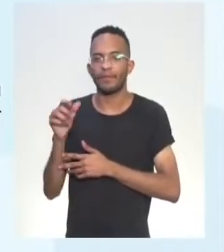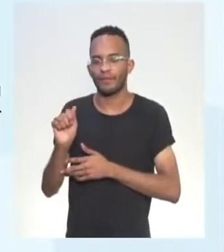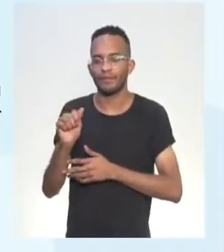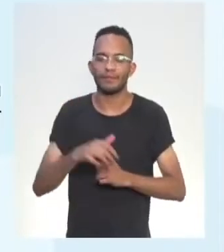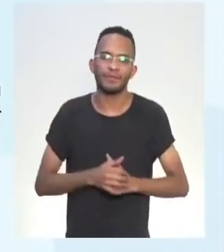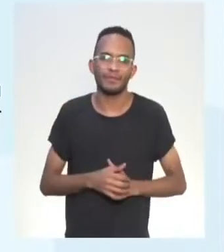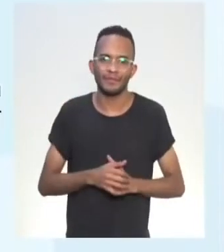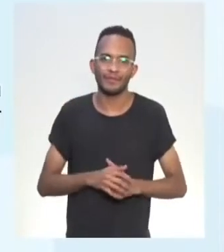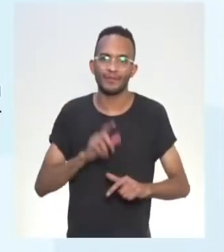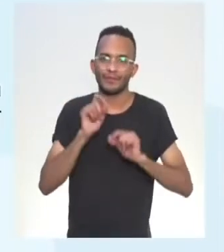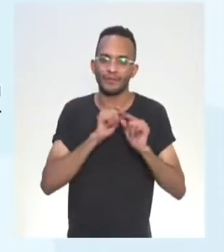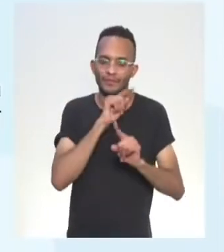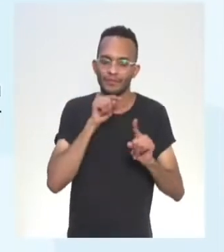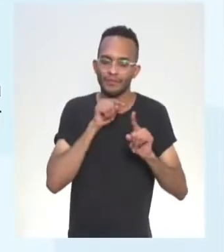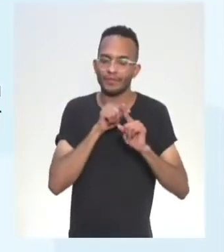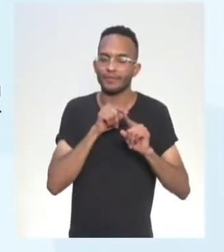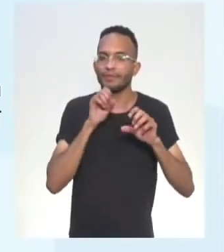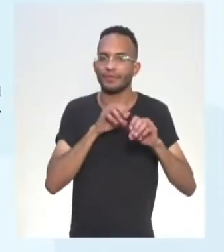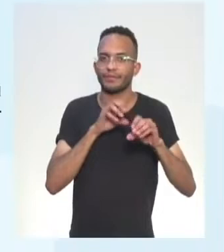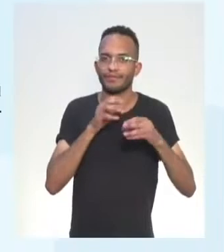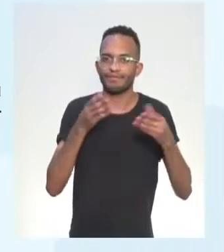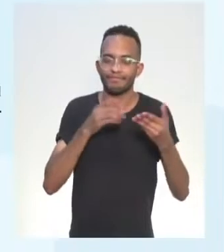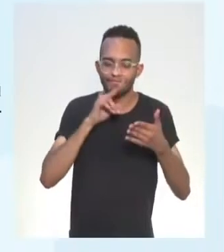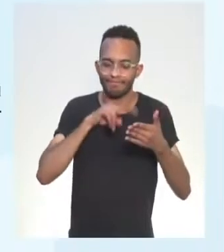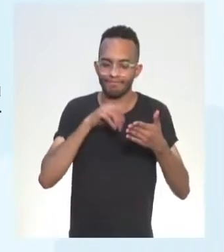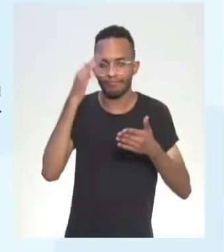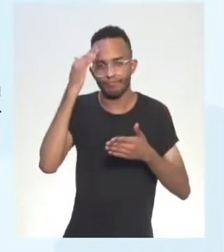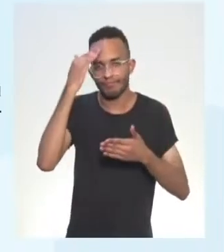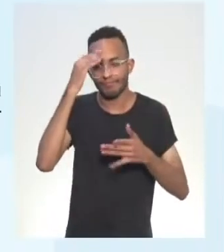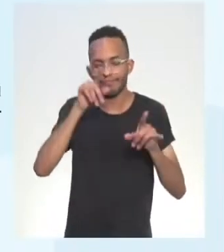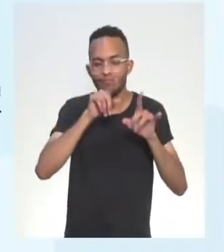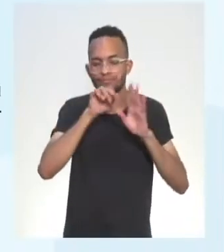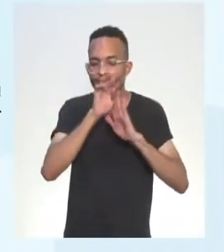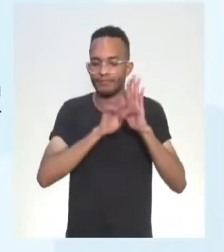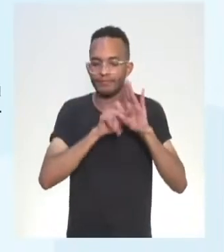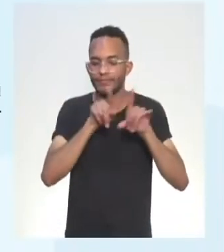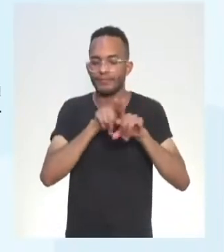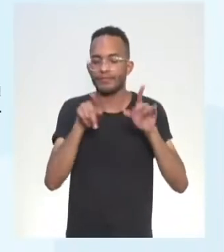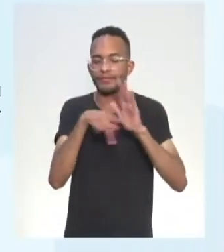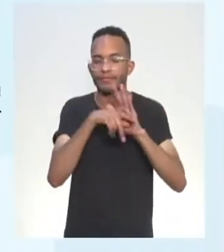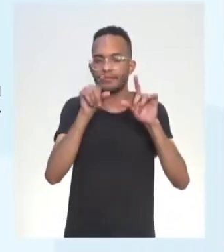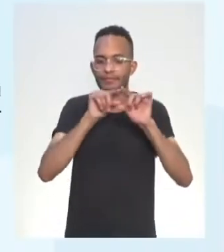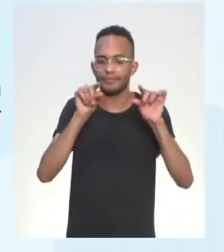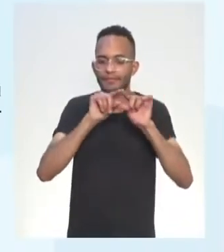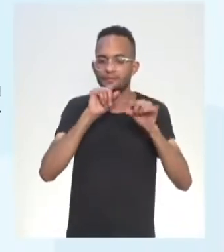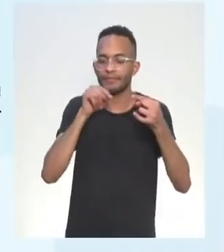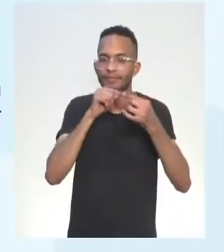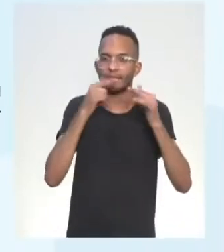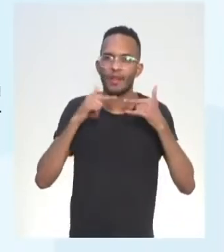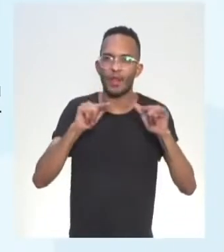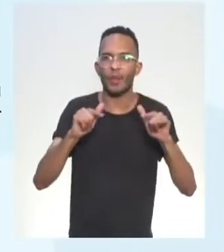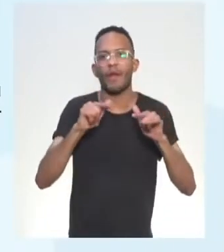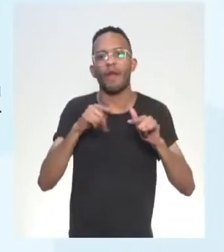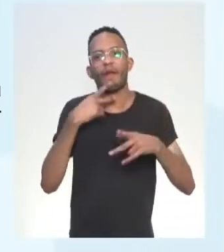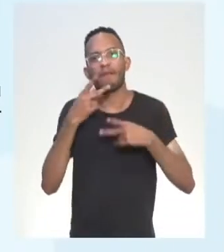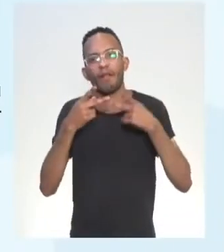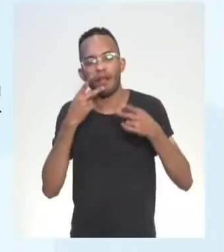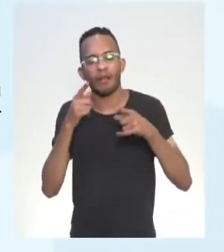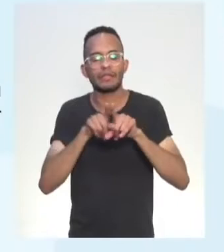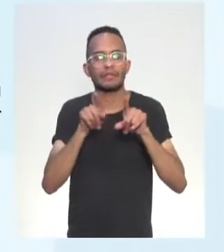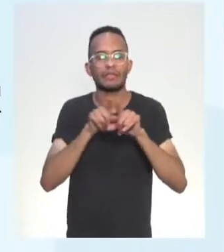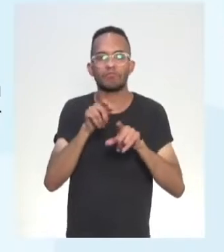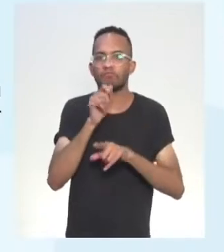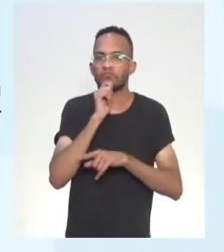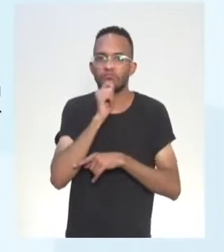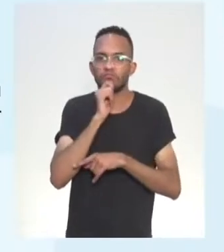EF89LP33A. Objetivos da nossa aula: ler e interpretar textos em quadrinhos que associam linguagem verbal e não verbal,